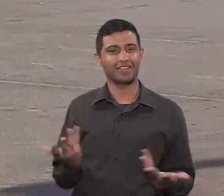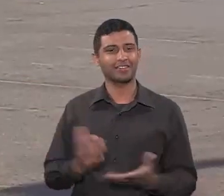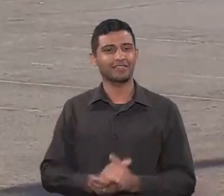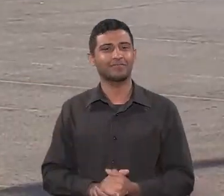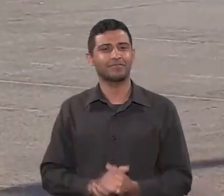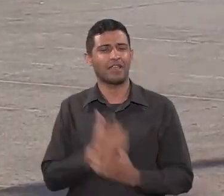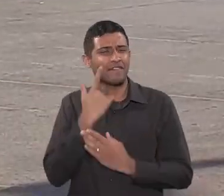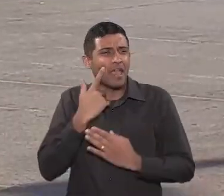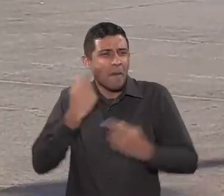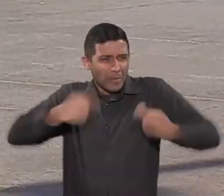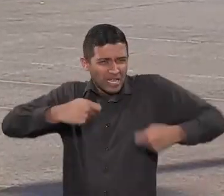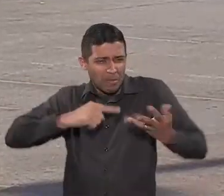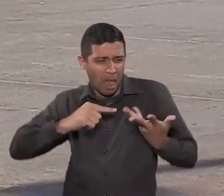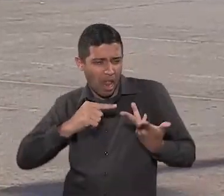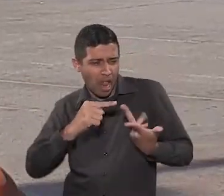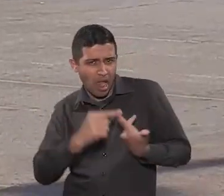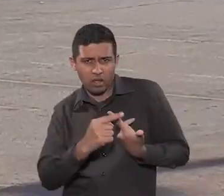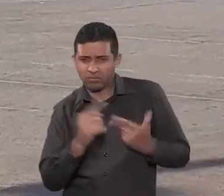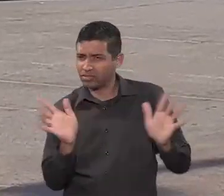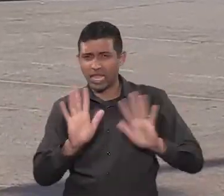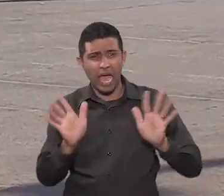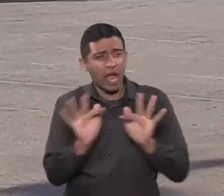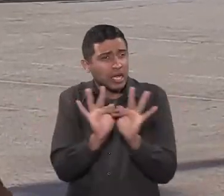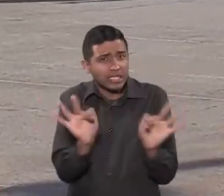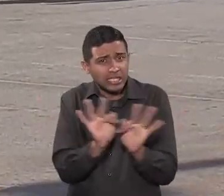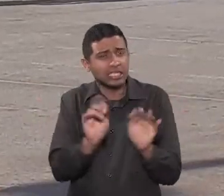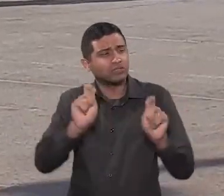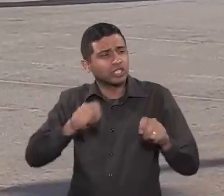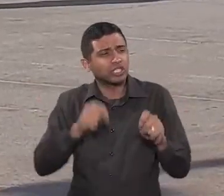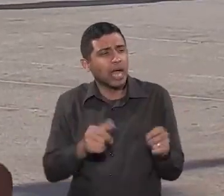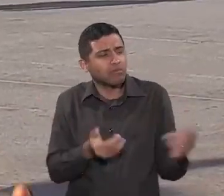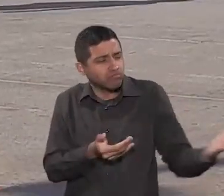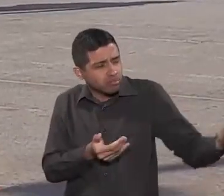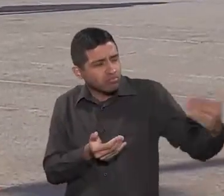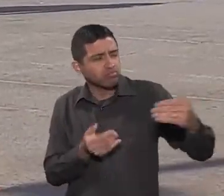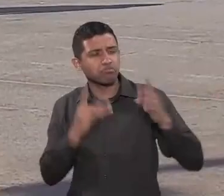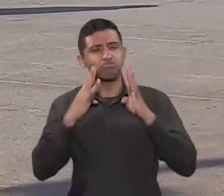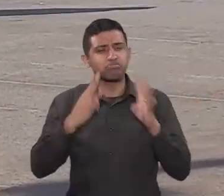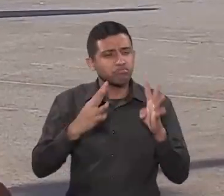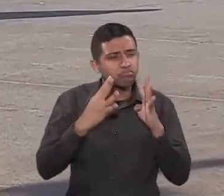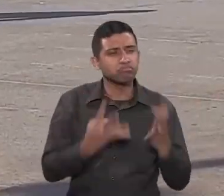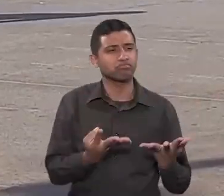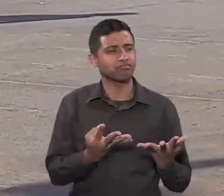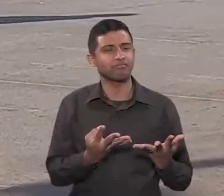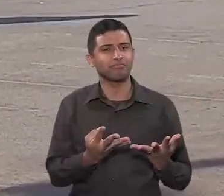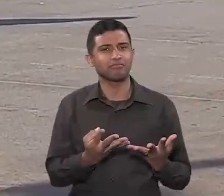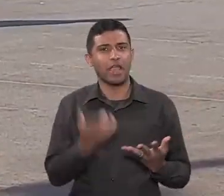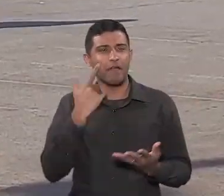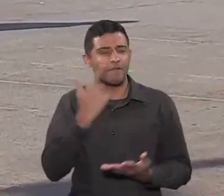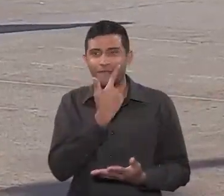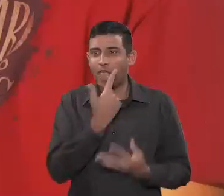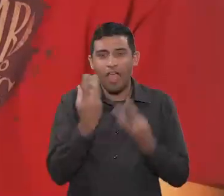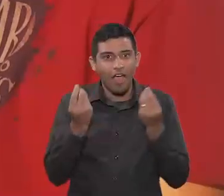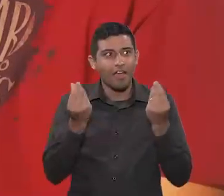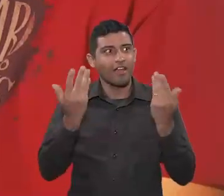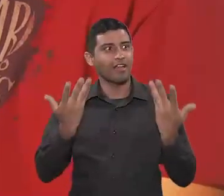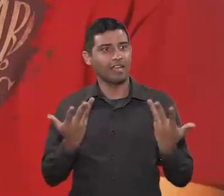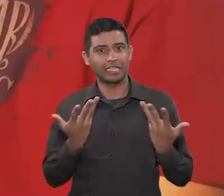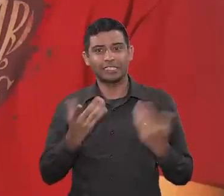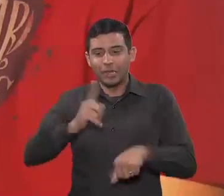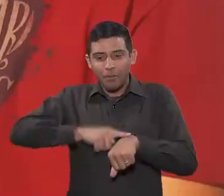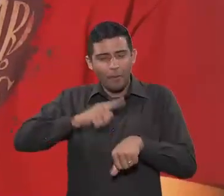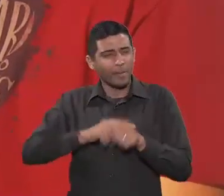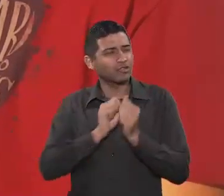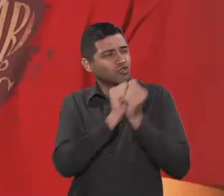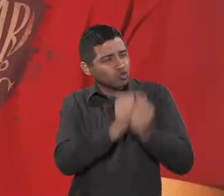precisa muita coisa, né? Acho que o mínimo de acolhimento, de atenção, aquelas horas, aqueles momentos que vocês estão